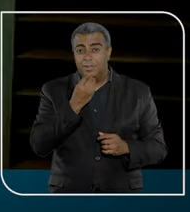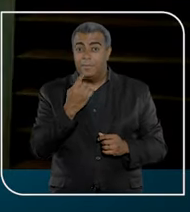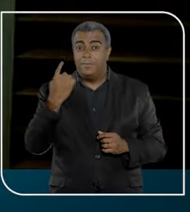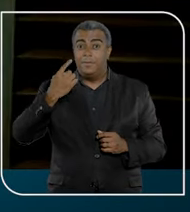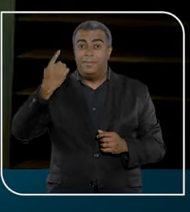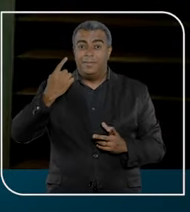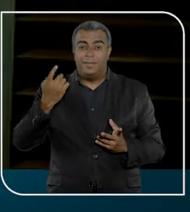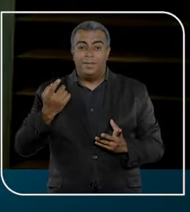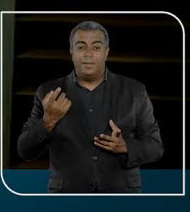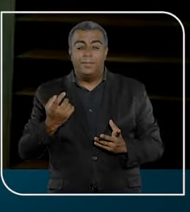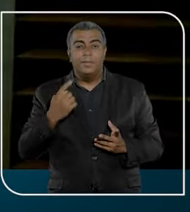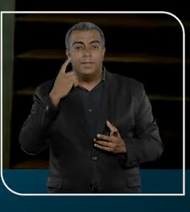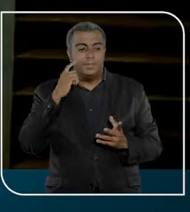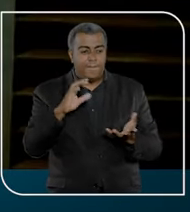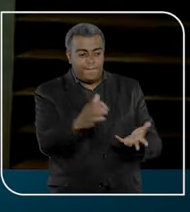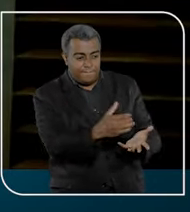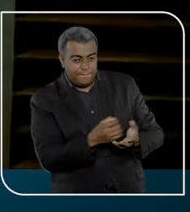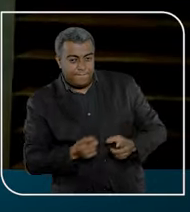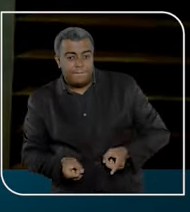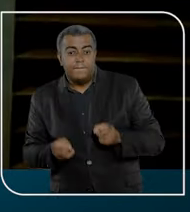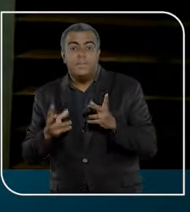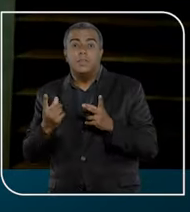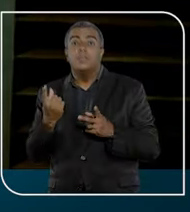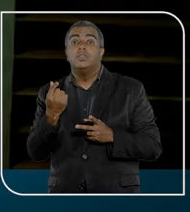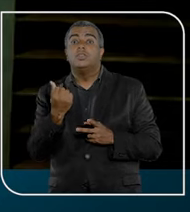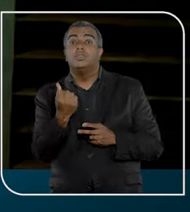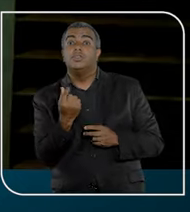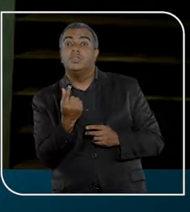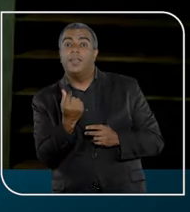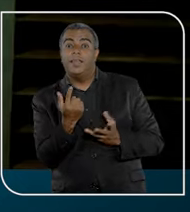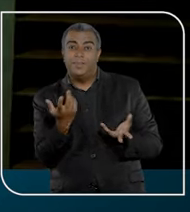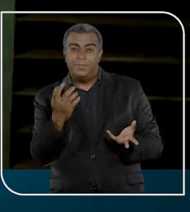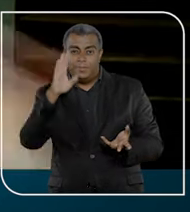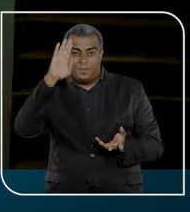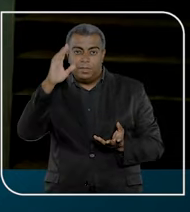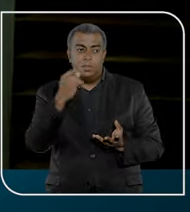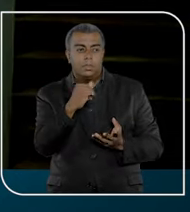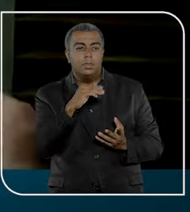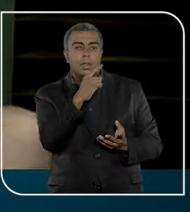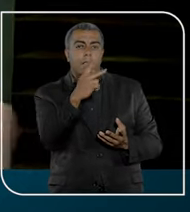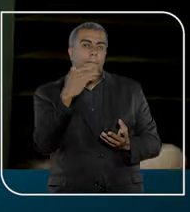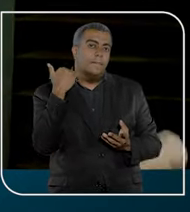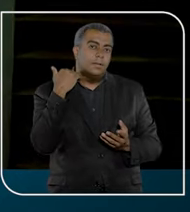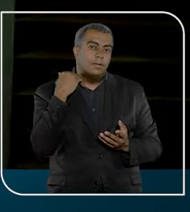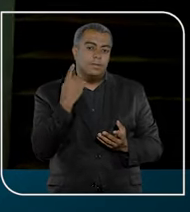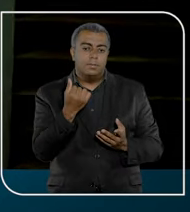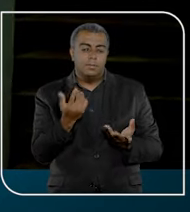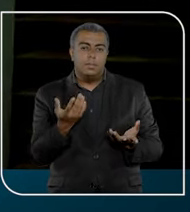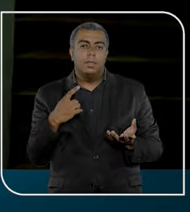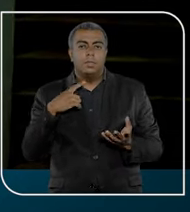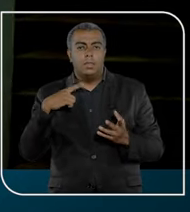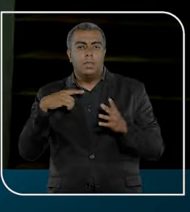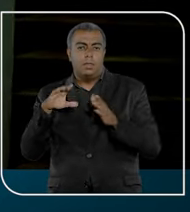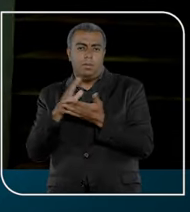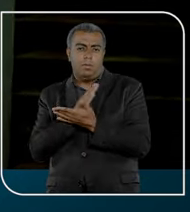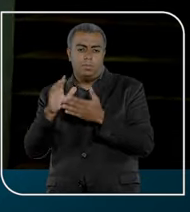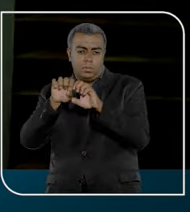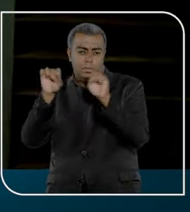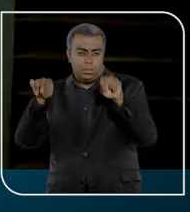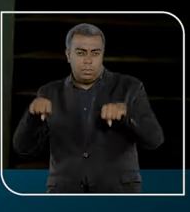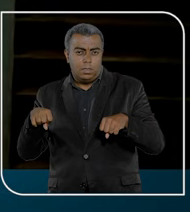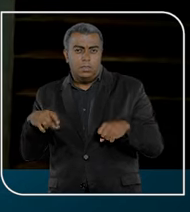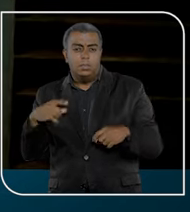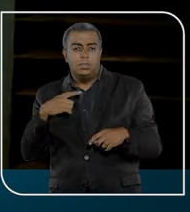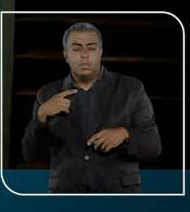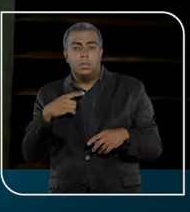Claro, ele é o número um da lista, uhum. né? Quando a gente pensa em penhora, a gente já fala, ó, vamos penhorar dinheiro, né? E aí a gente